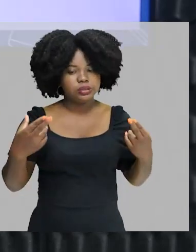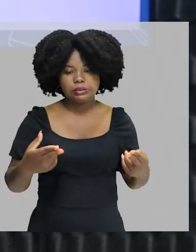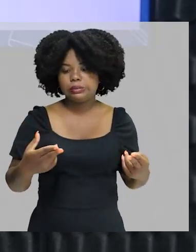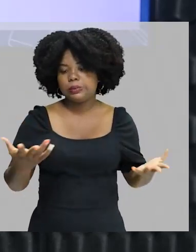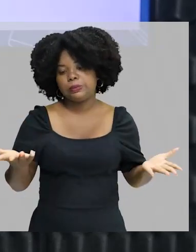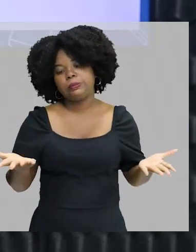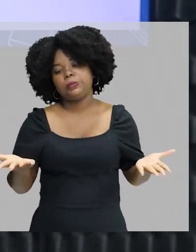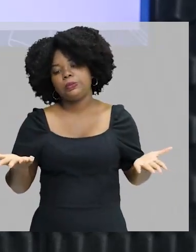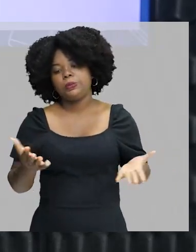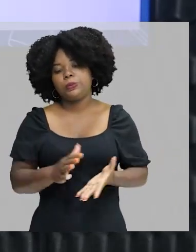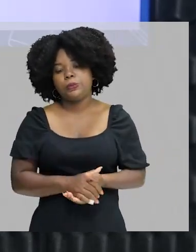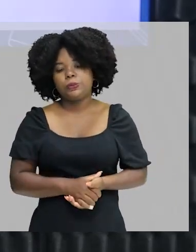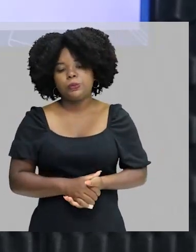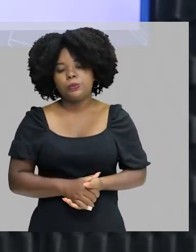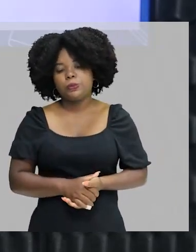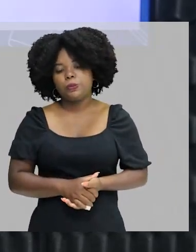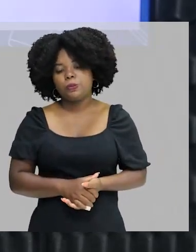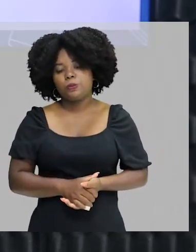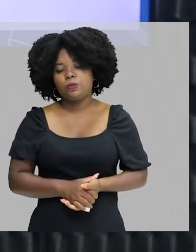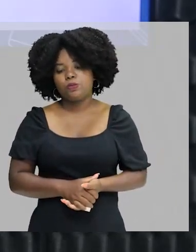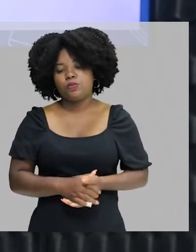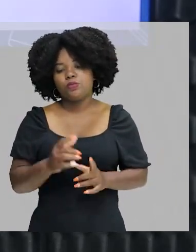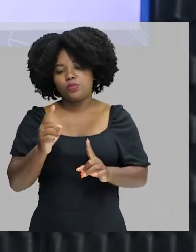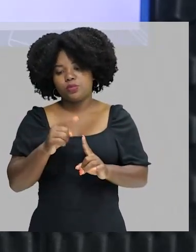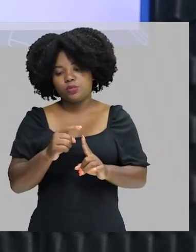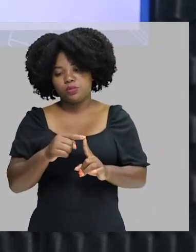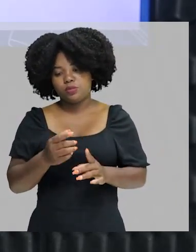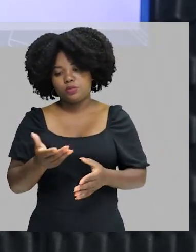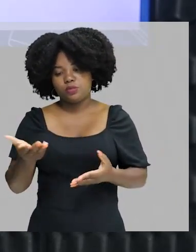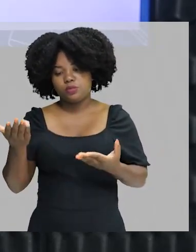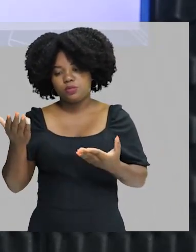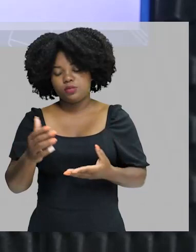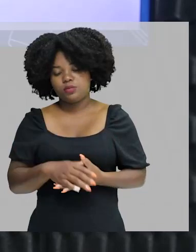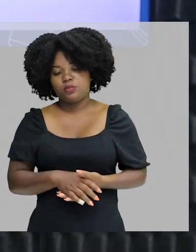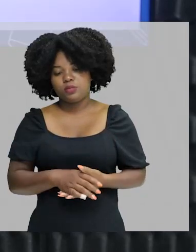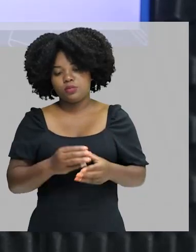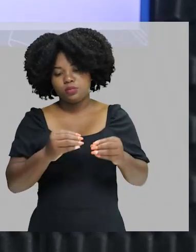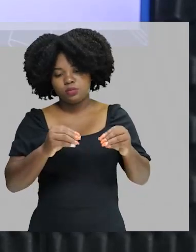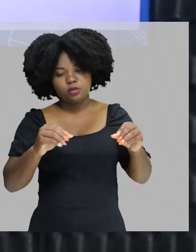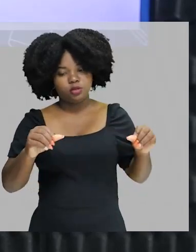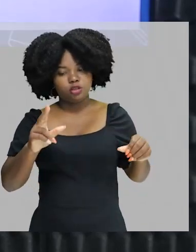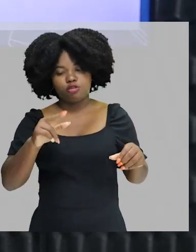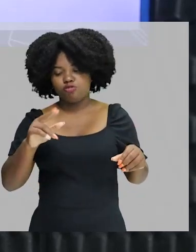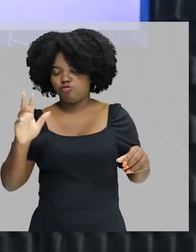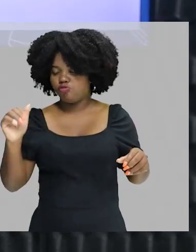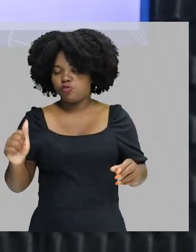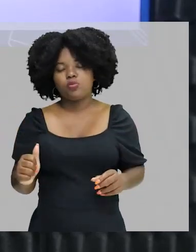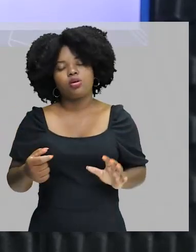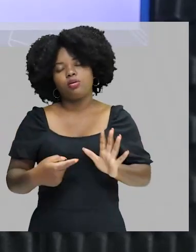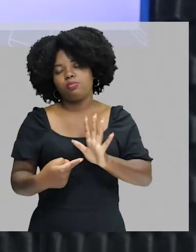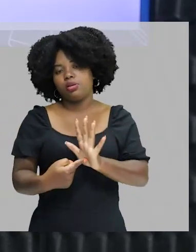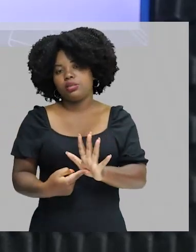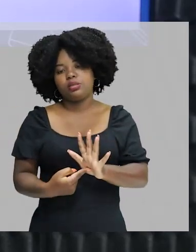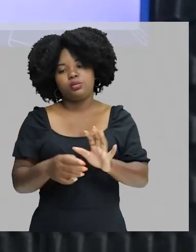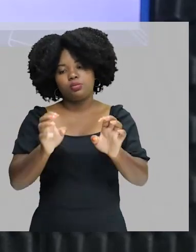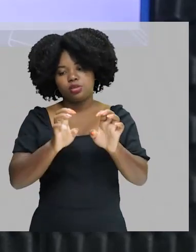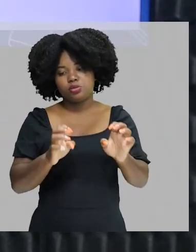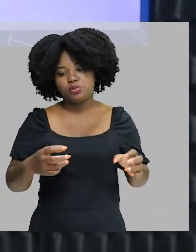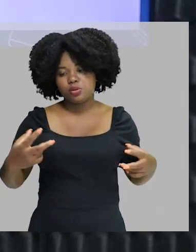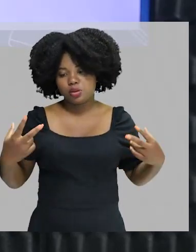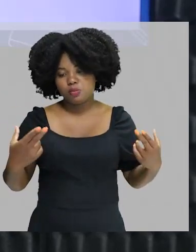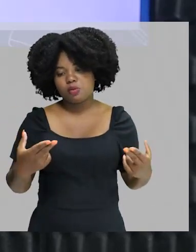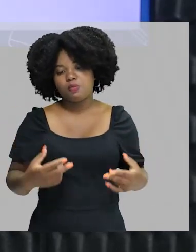os polímeros que são termofixos, uma vez derretidos, eles não vão apresentar, eles não vão